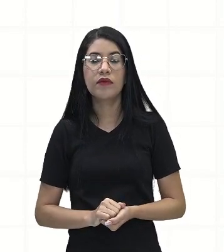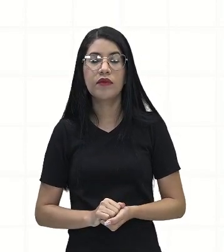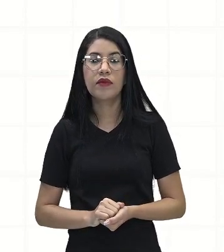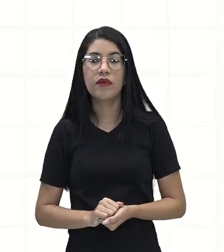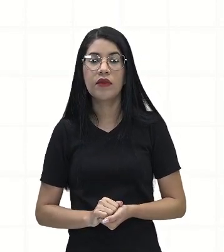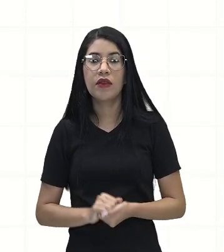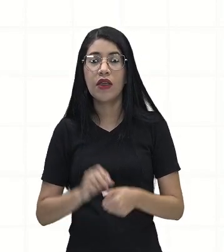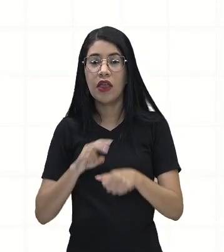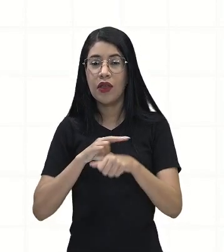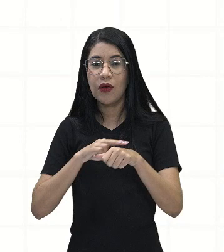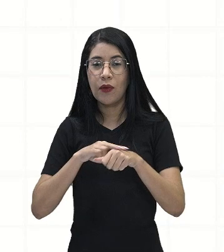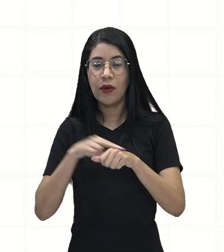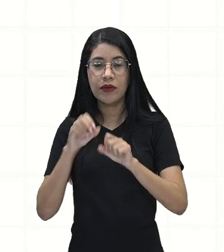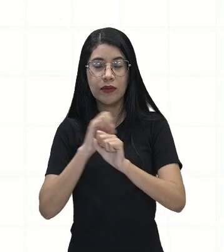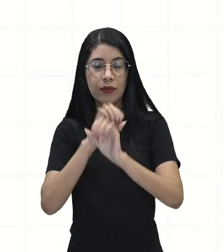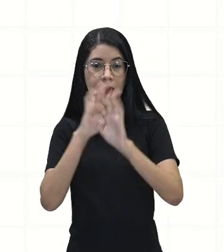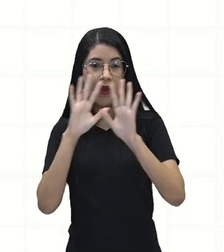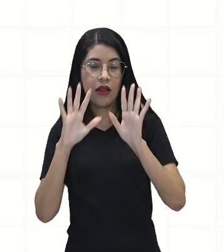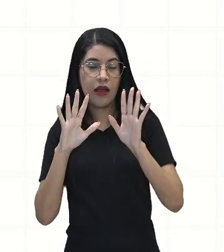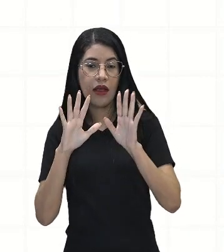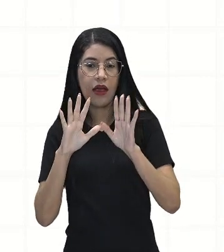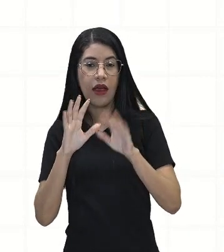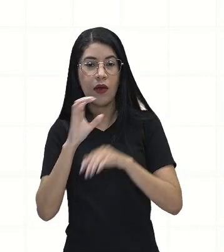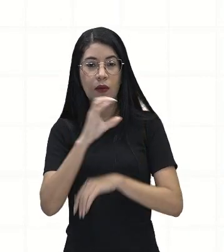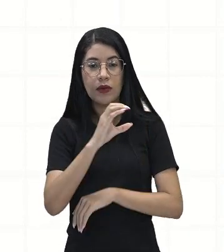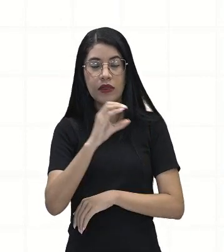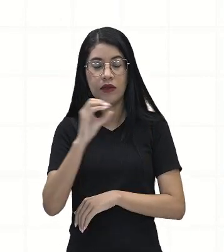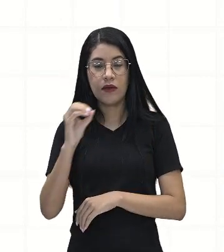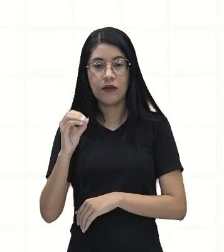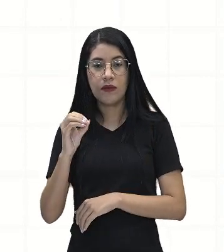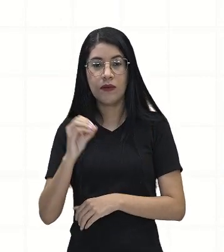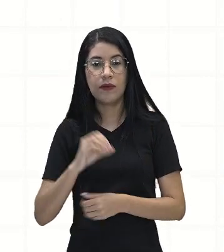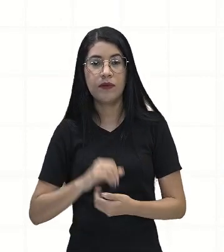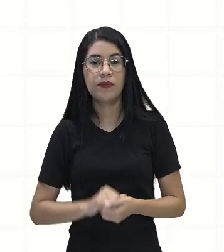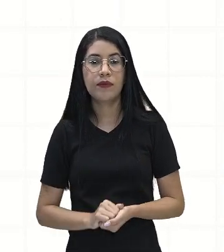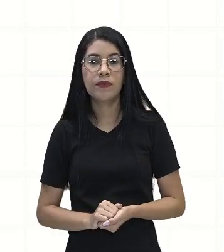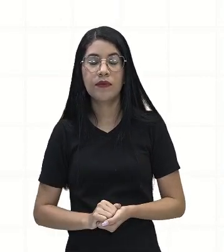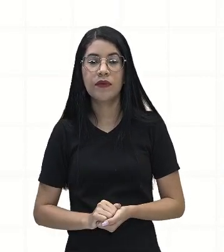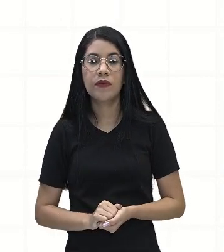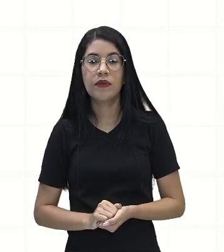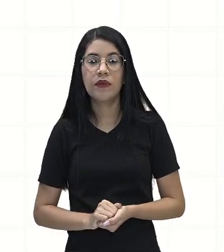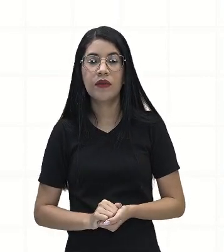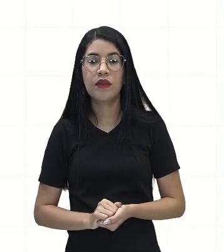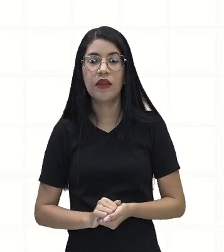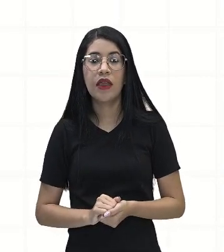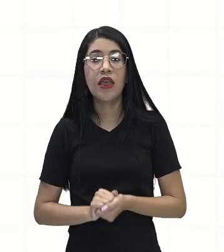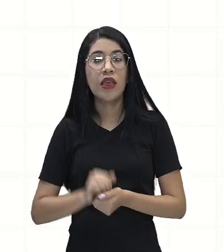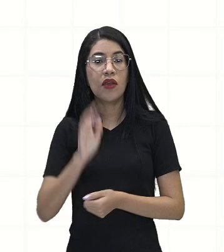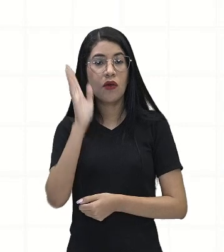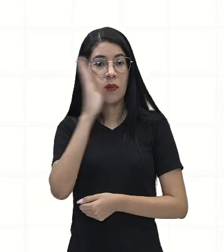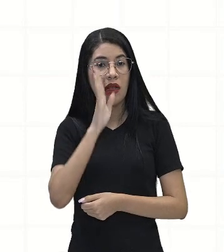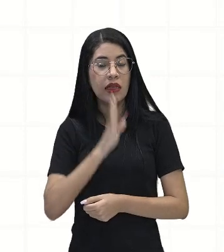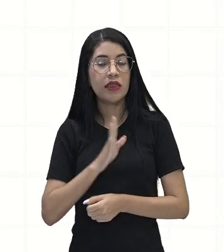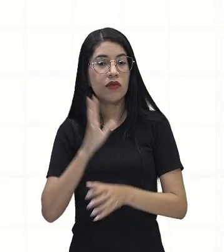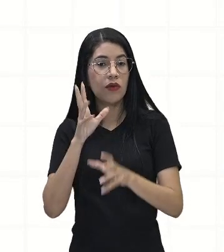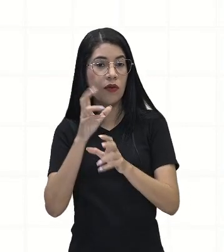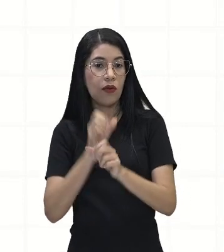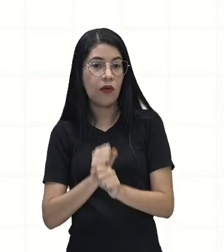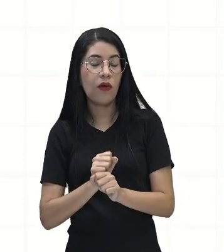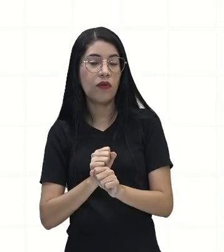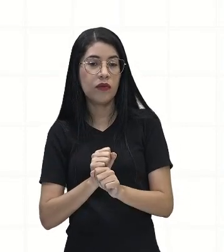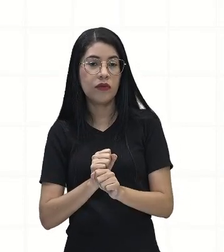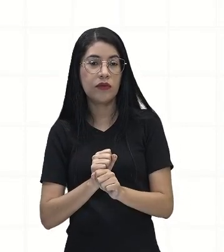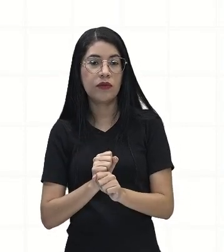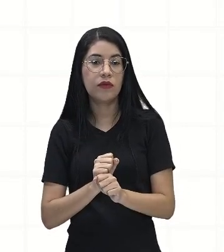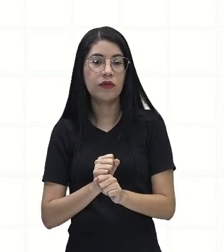azul mais claro, eu tenho a região centro-oeste. Então, aí eu tenho o Brasil aqui, representando o